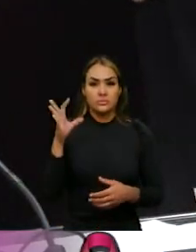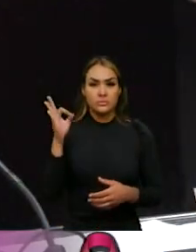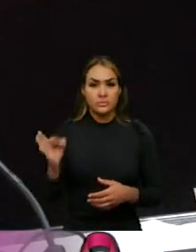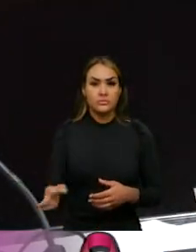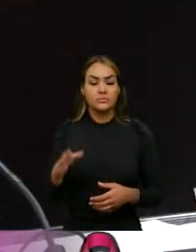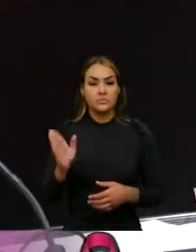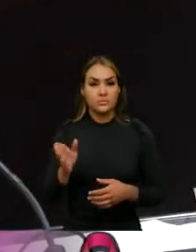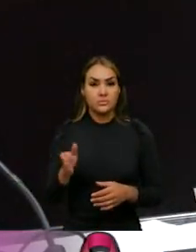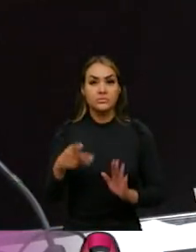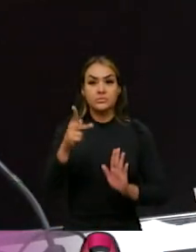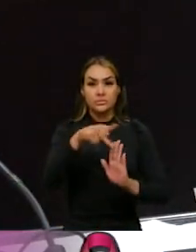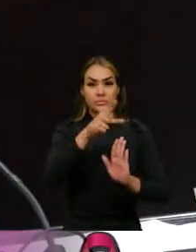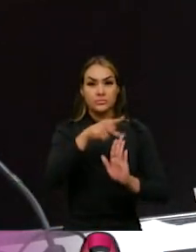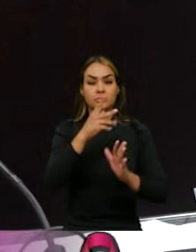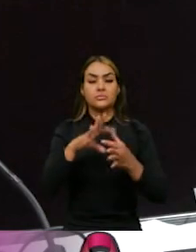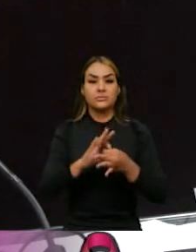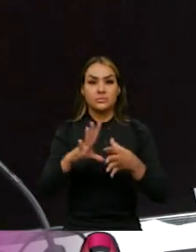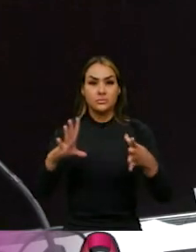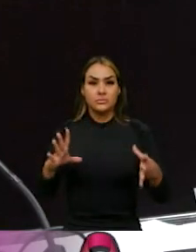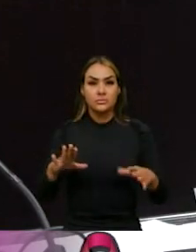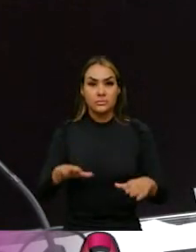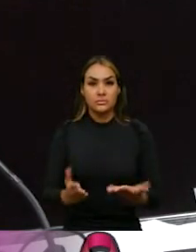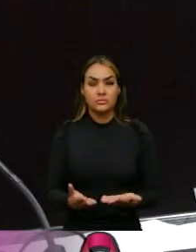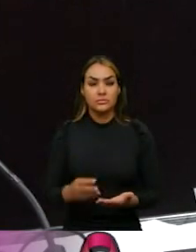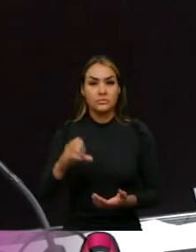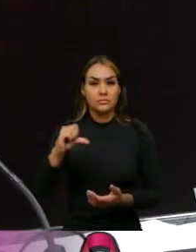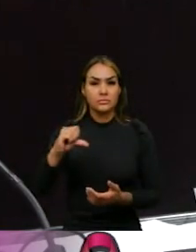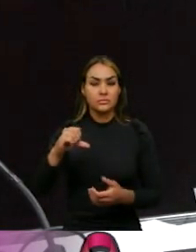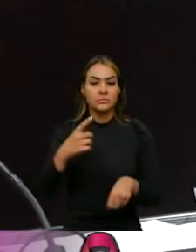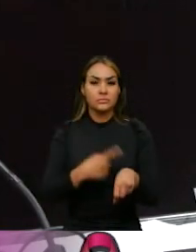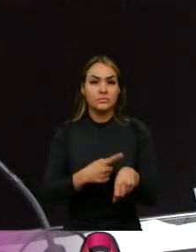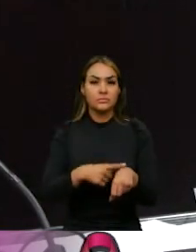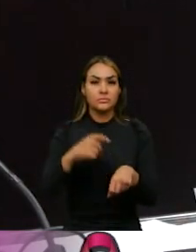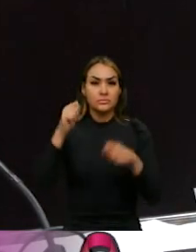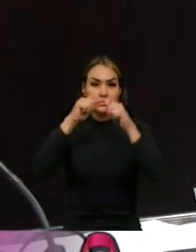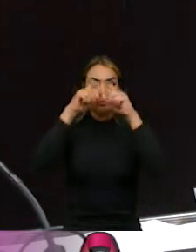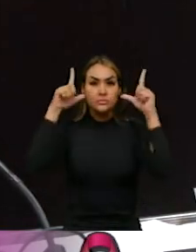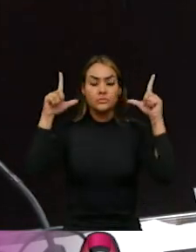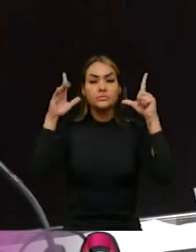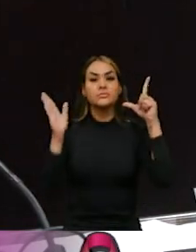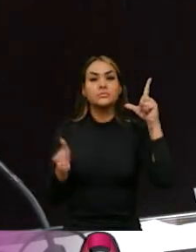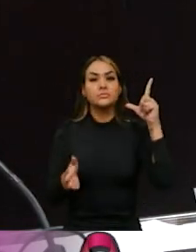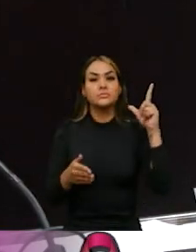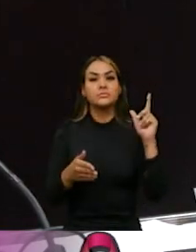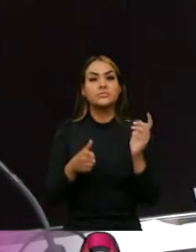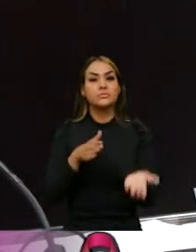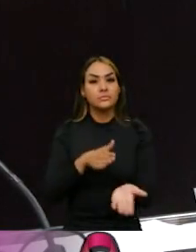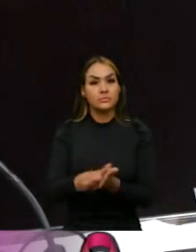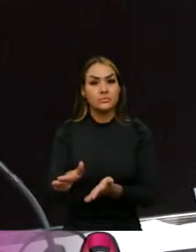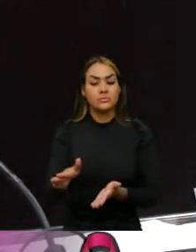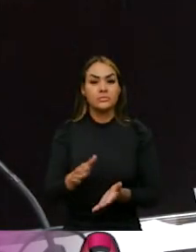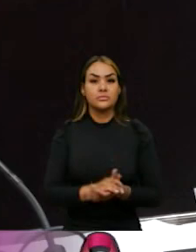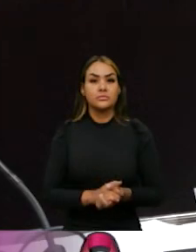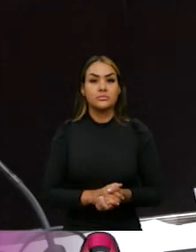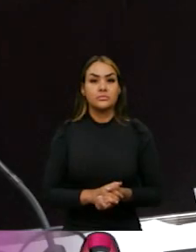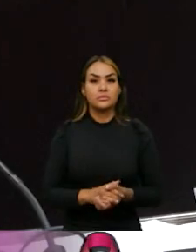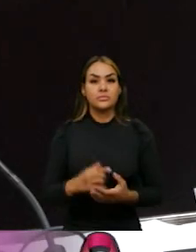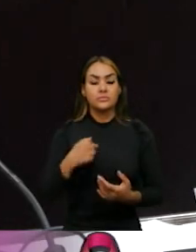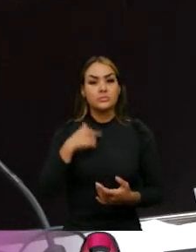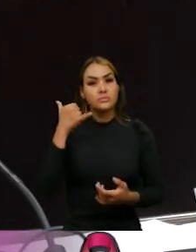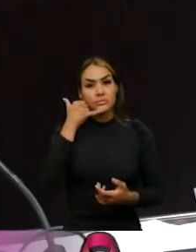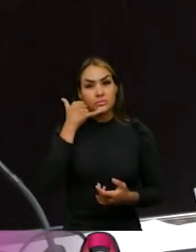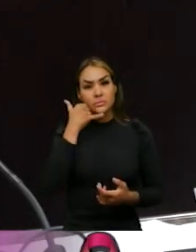portaria no dia de hoje, logo às 9 horas, 10 horas da manhã, ele mandou Liguei para o Petrônio, o